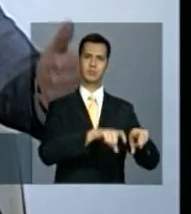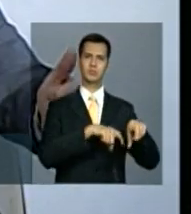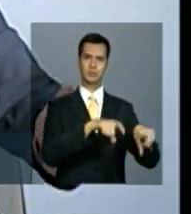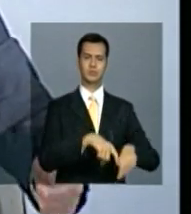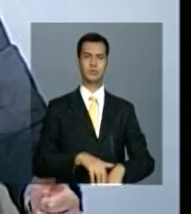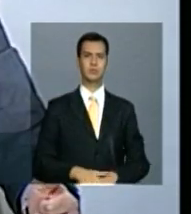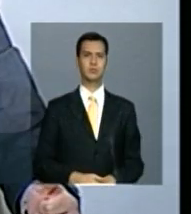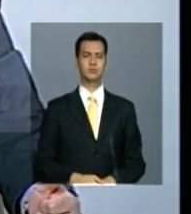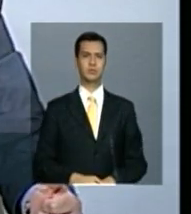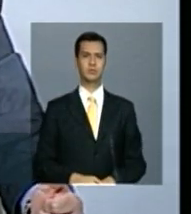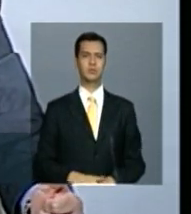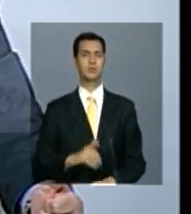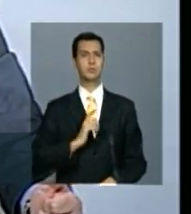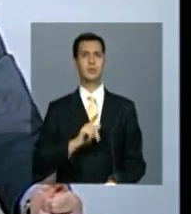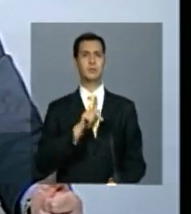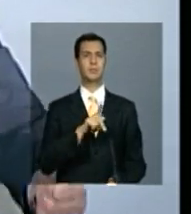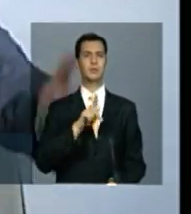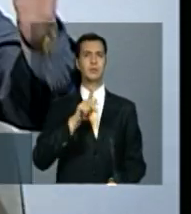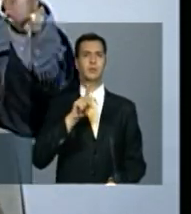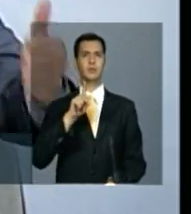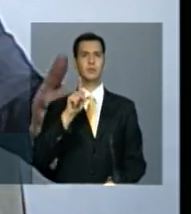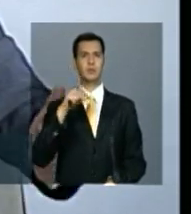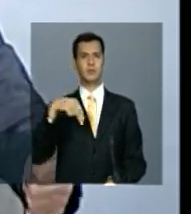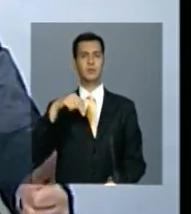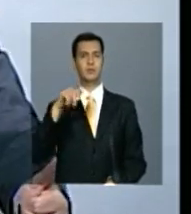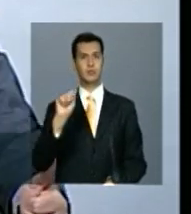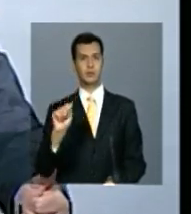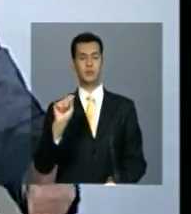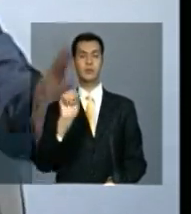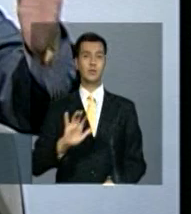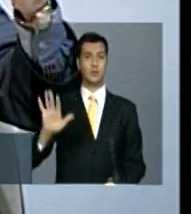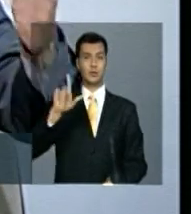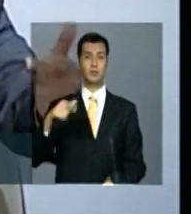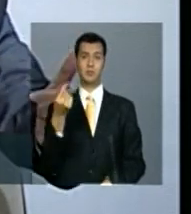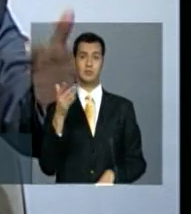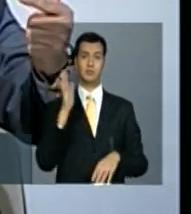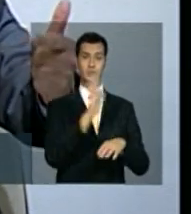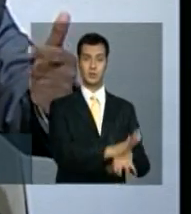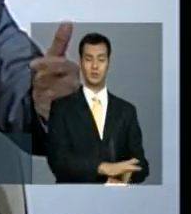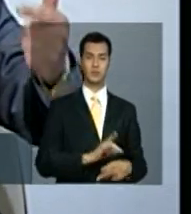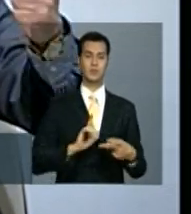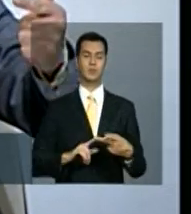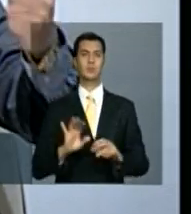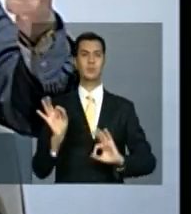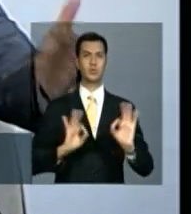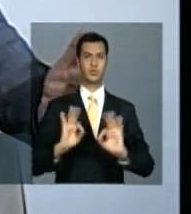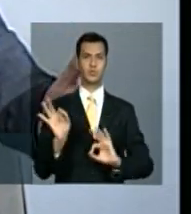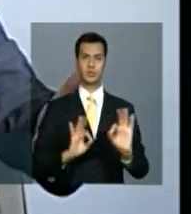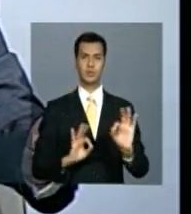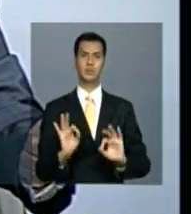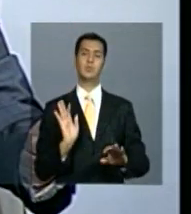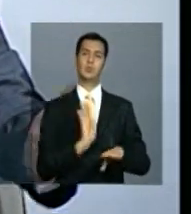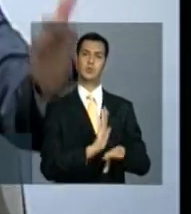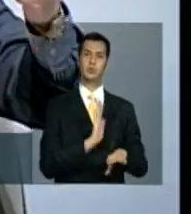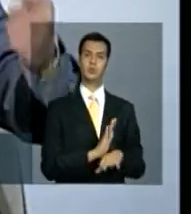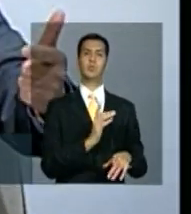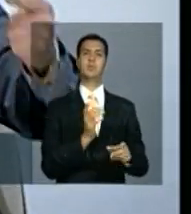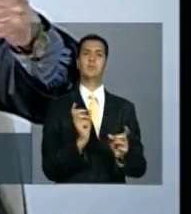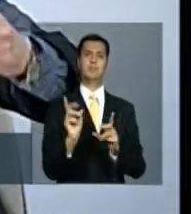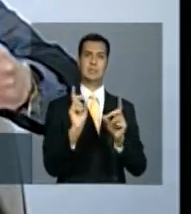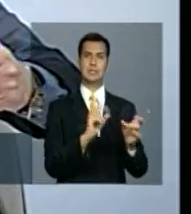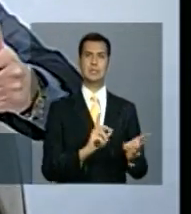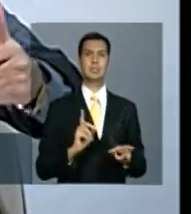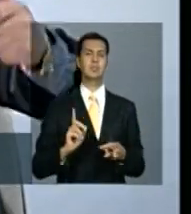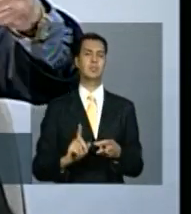o programa nacional de apoio à Agricultura Familiar que é a nossa política de crédito os Nossos programas de apoio à comercialização